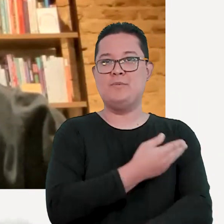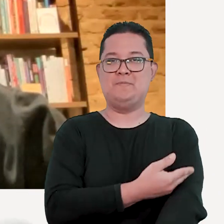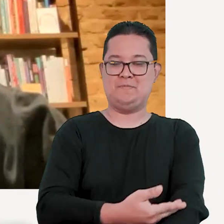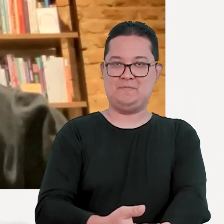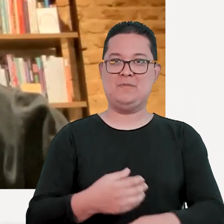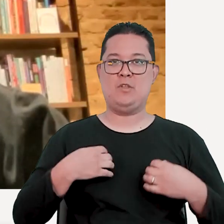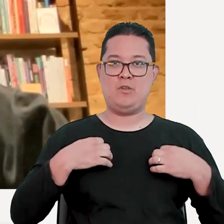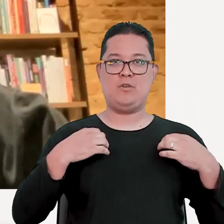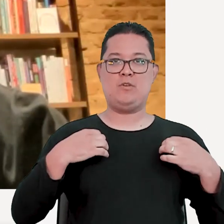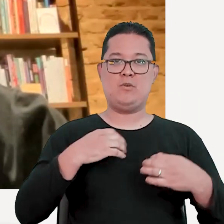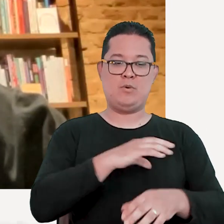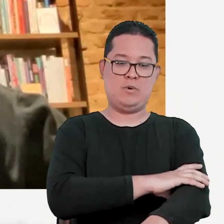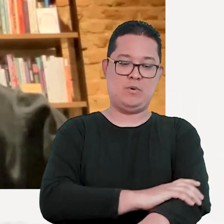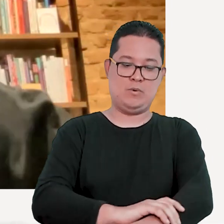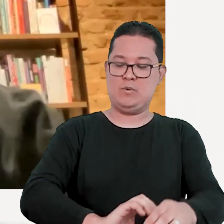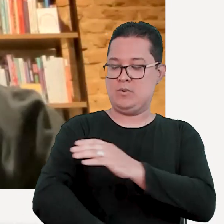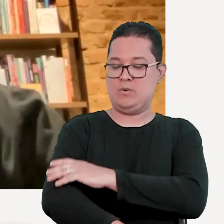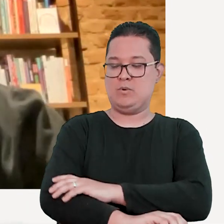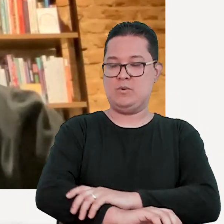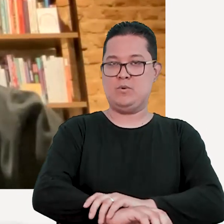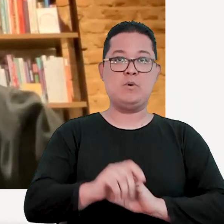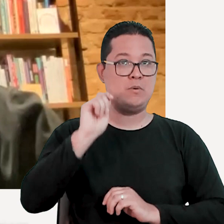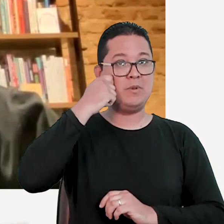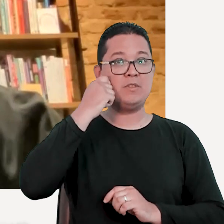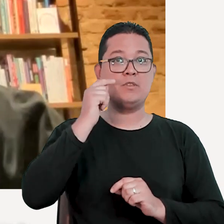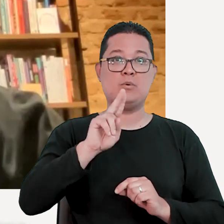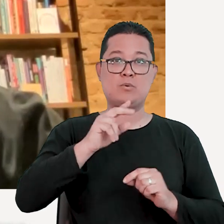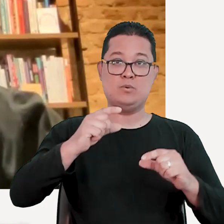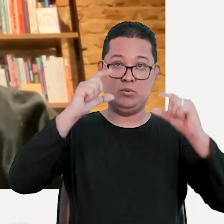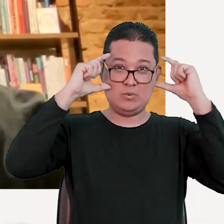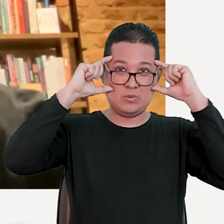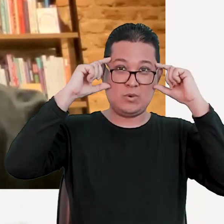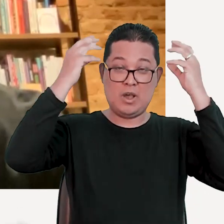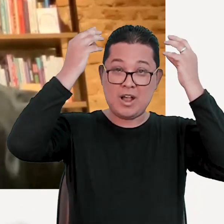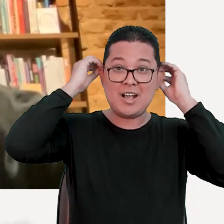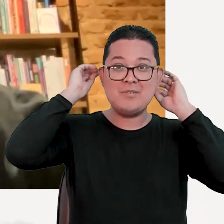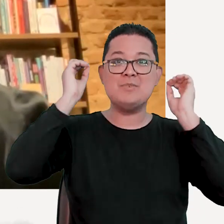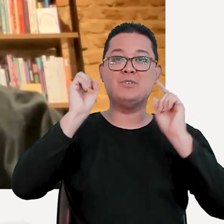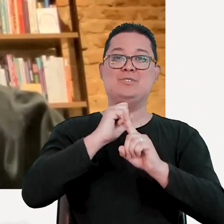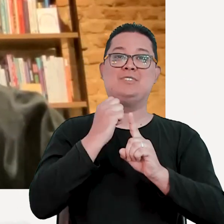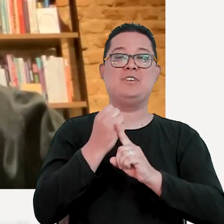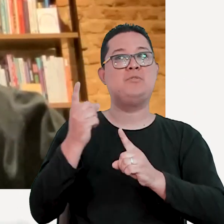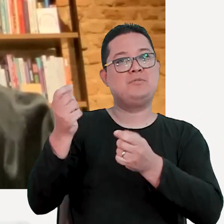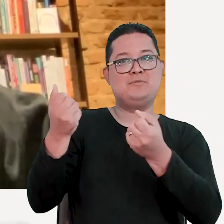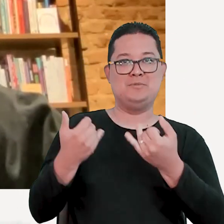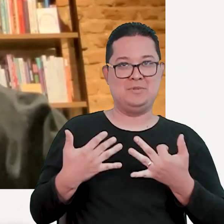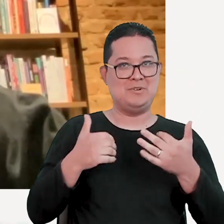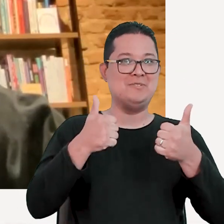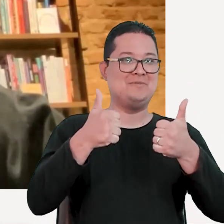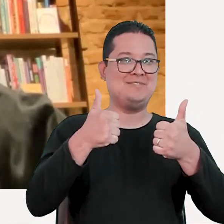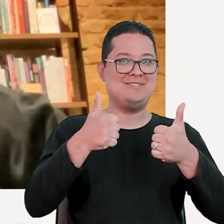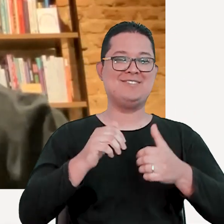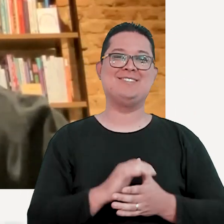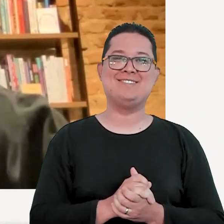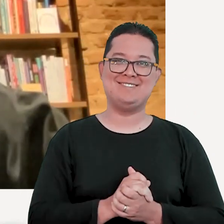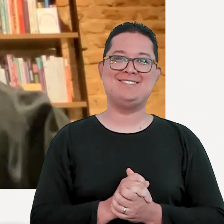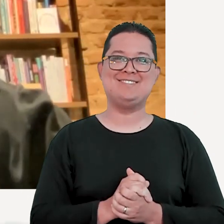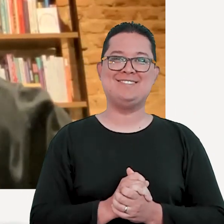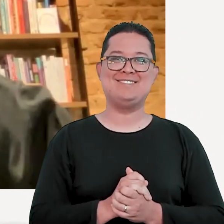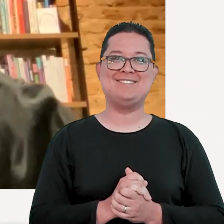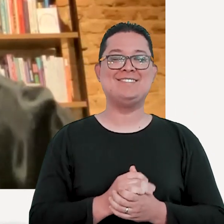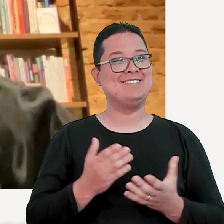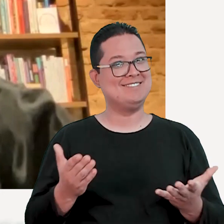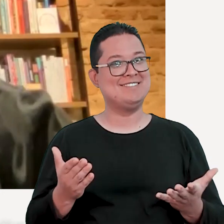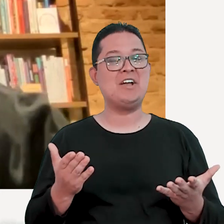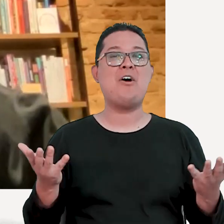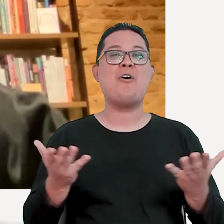branco, está vestindo uma camisa preta de manga longa, óculos e está com cabelo social. Essa foi a descrição que ele